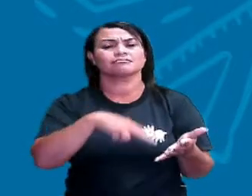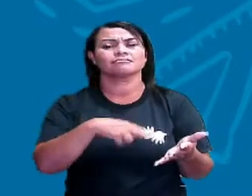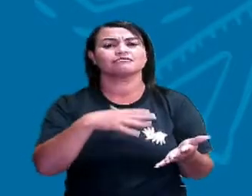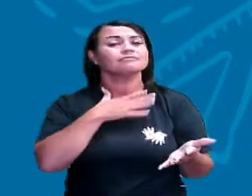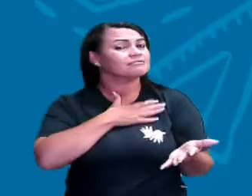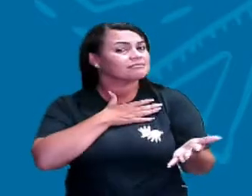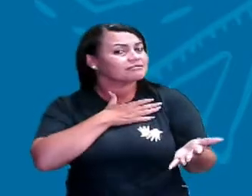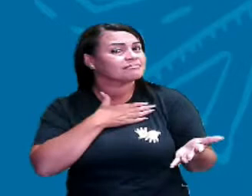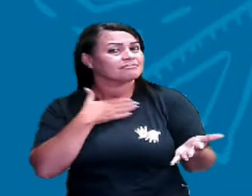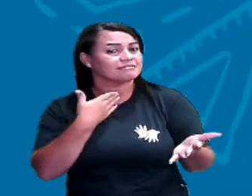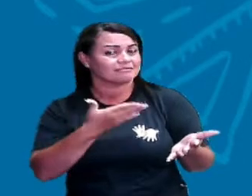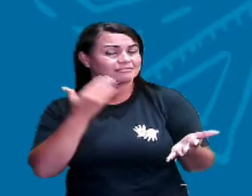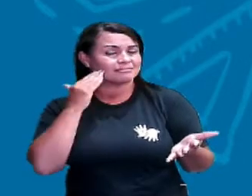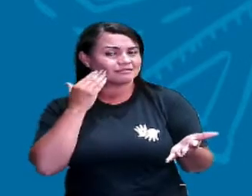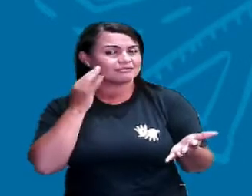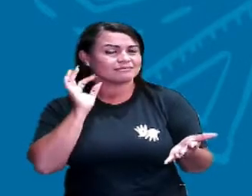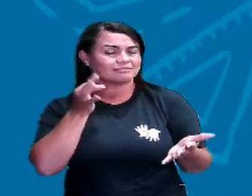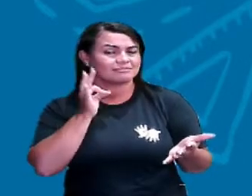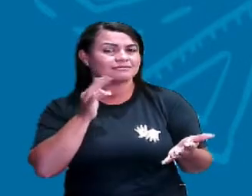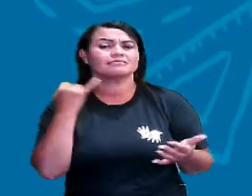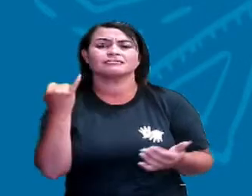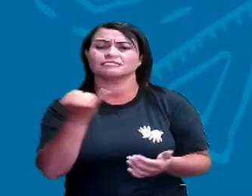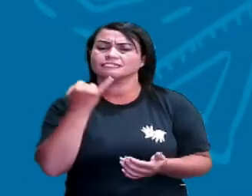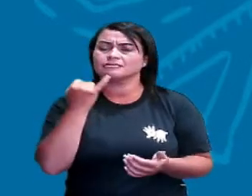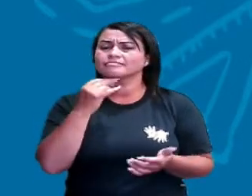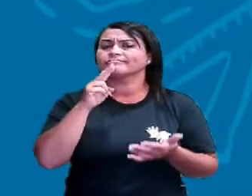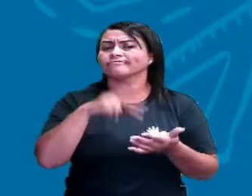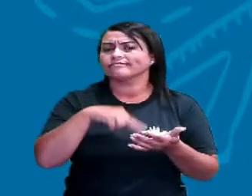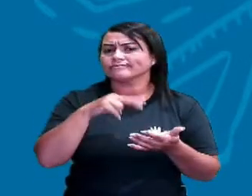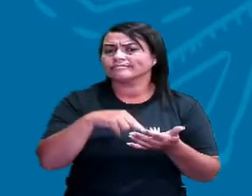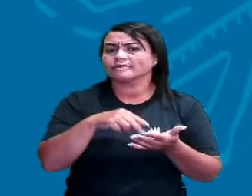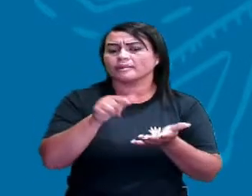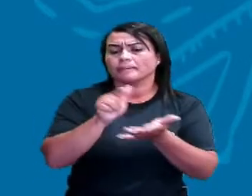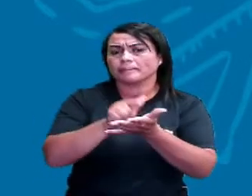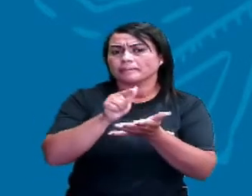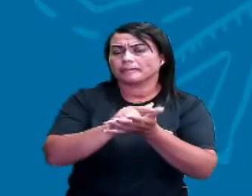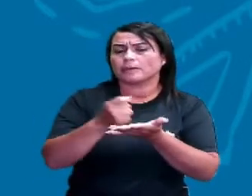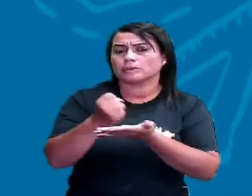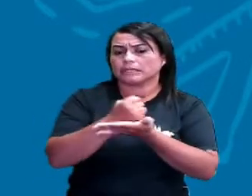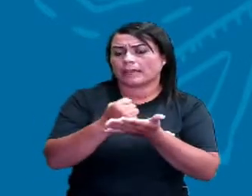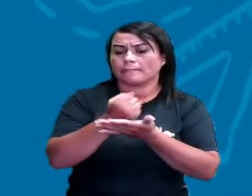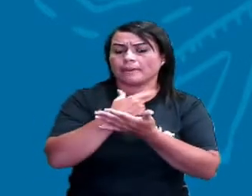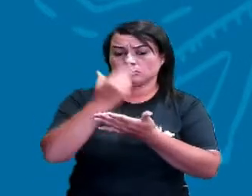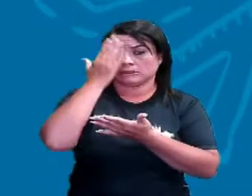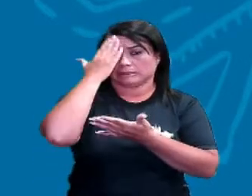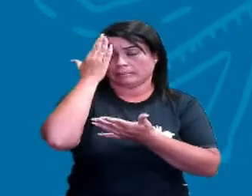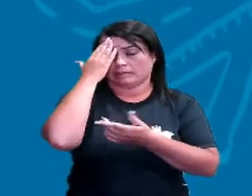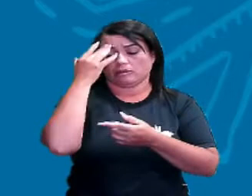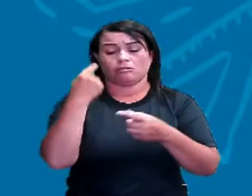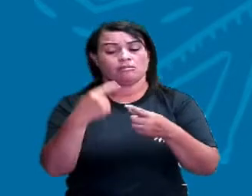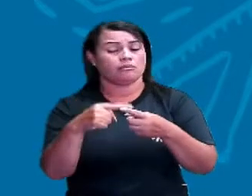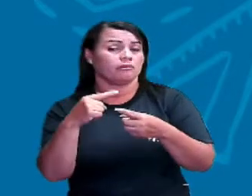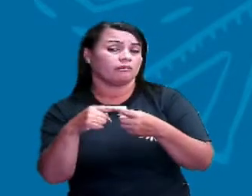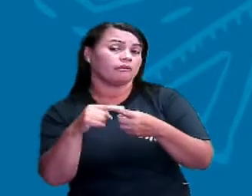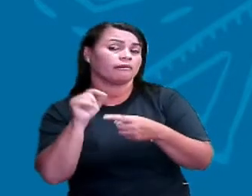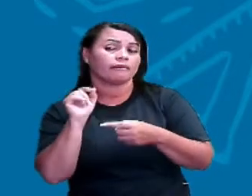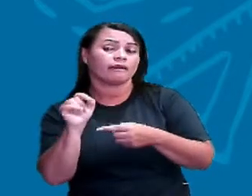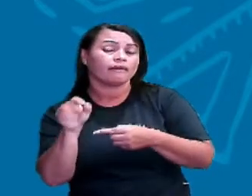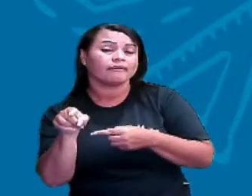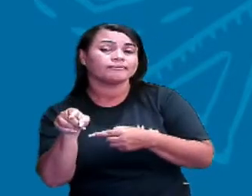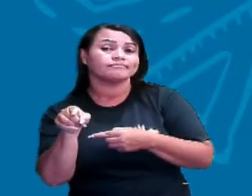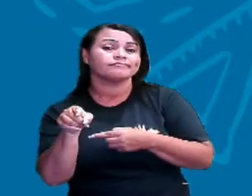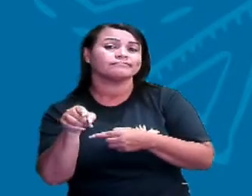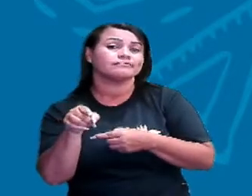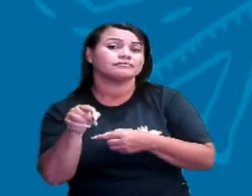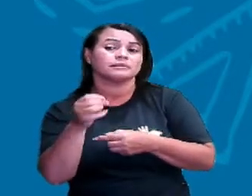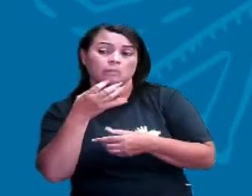leitura. Tá certo? Então, é importante ler bula de remédio, que é pra gente saber lá para que serve o remédio.